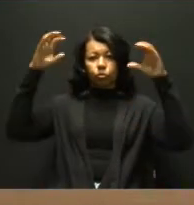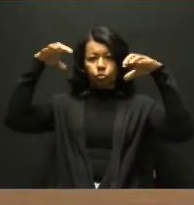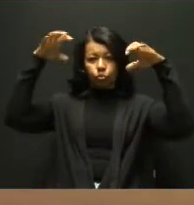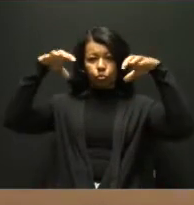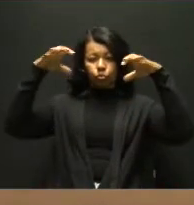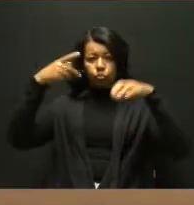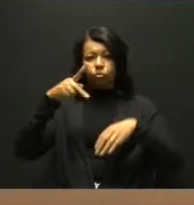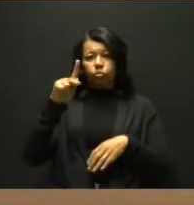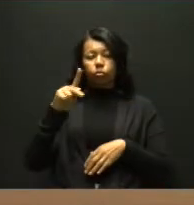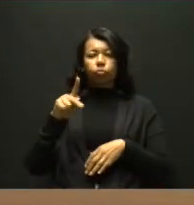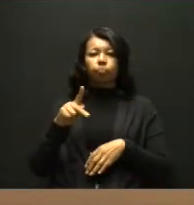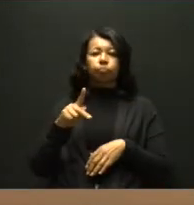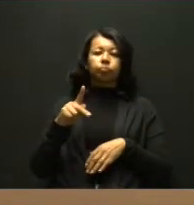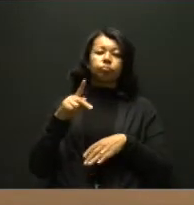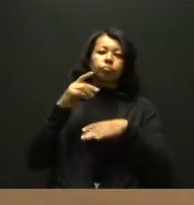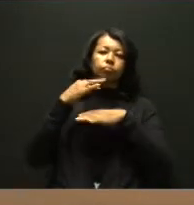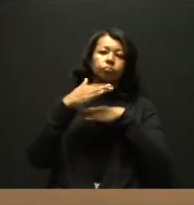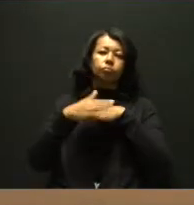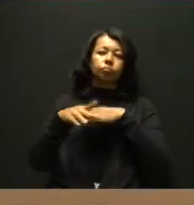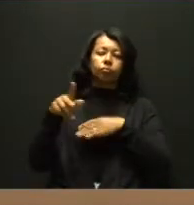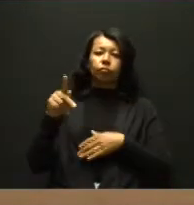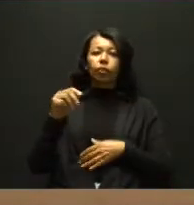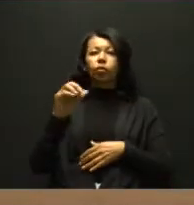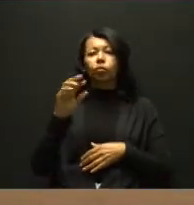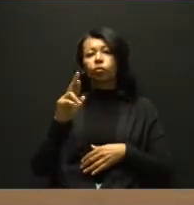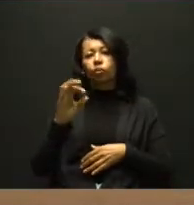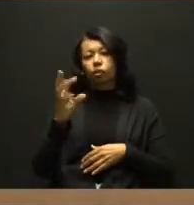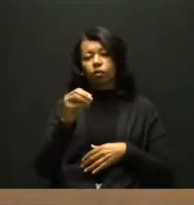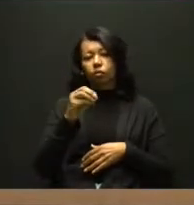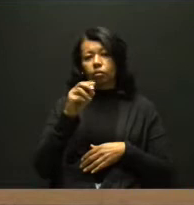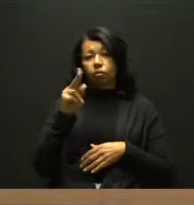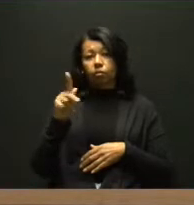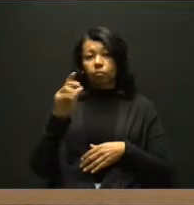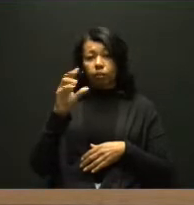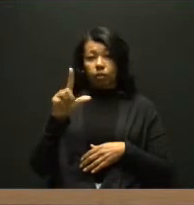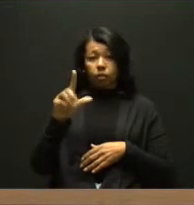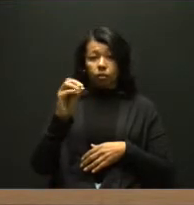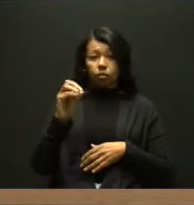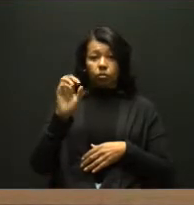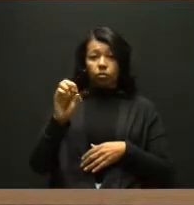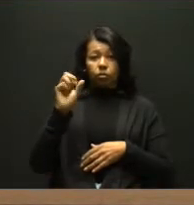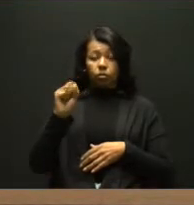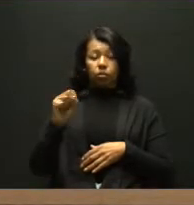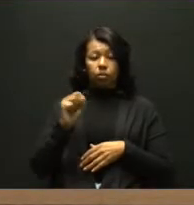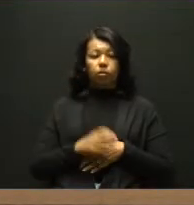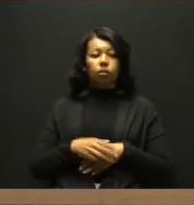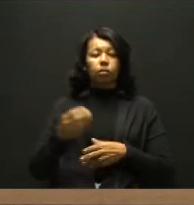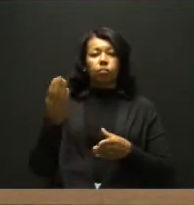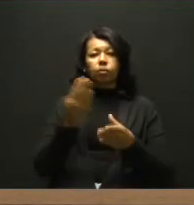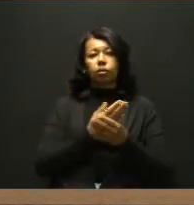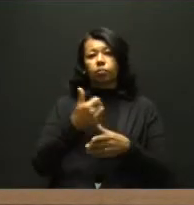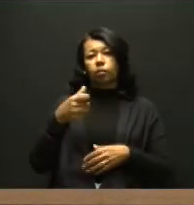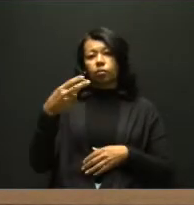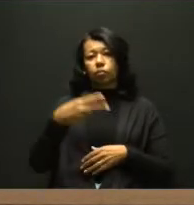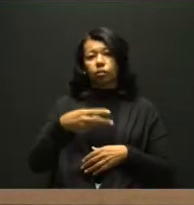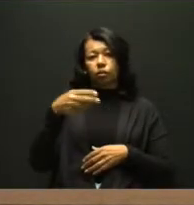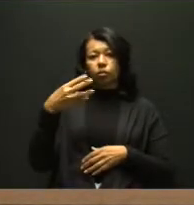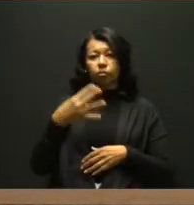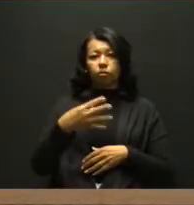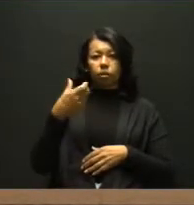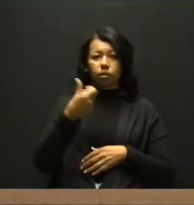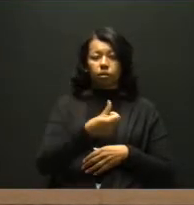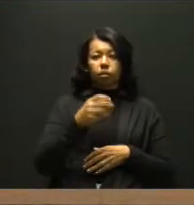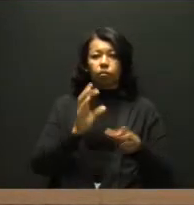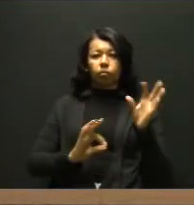do transbordamento do rio pilões e dá outras providências o processo número 1.246 bar 2017